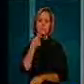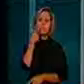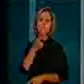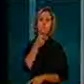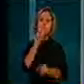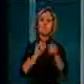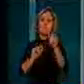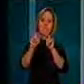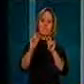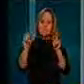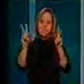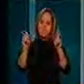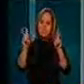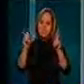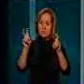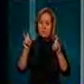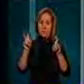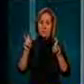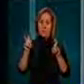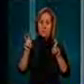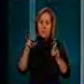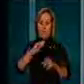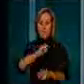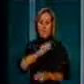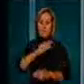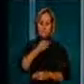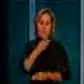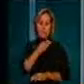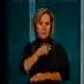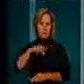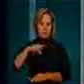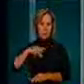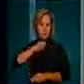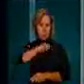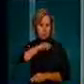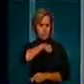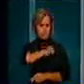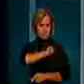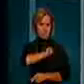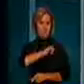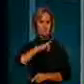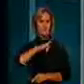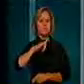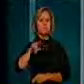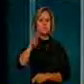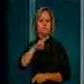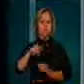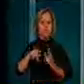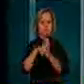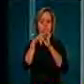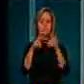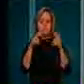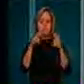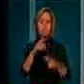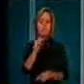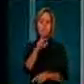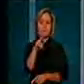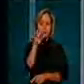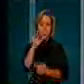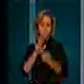fato de que membros do Ministério Público têm usado o seu cargo para se expor